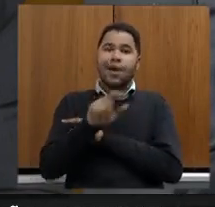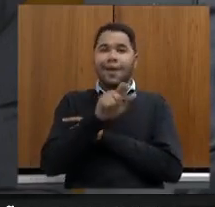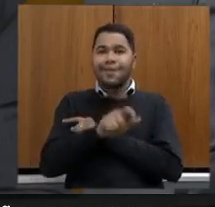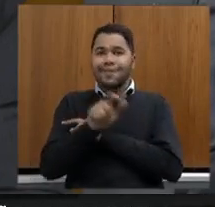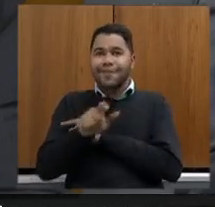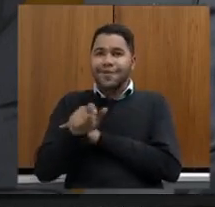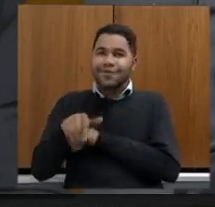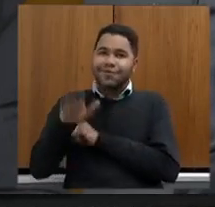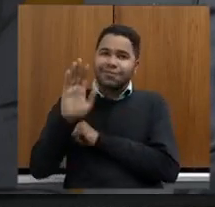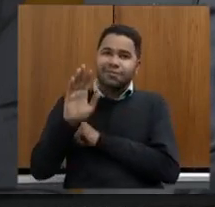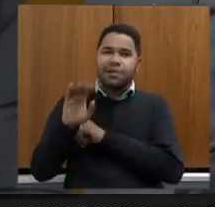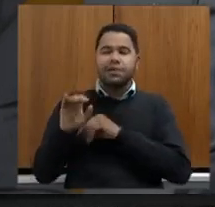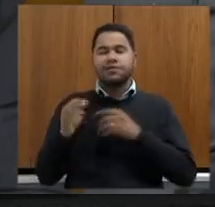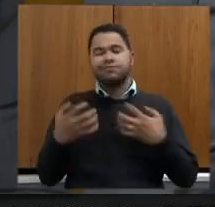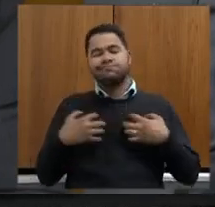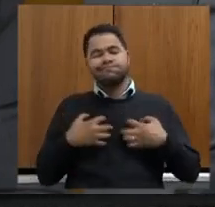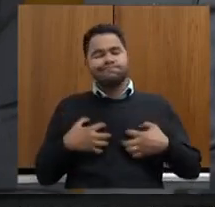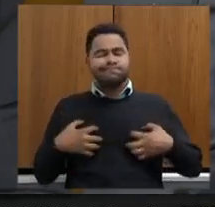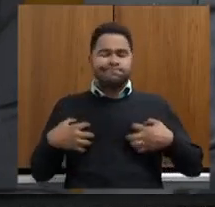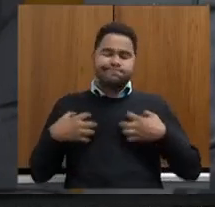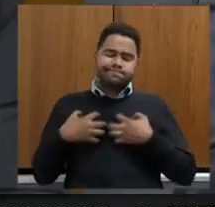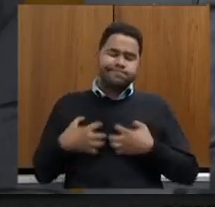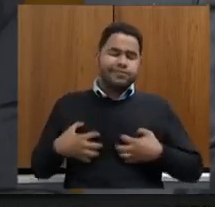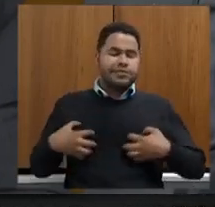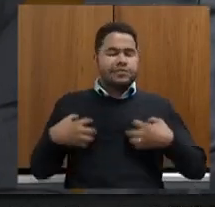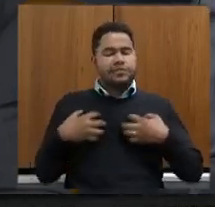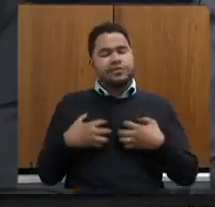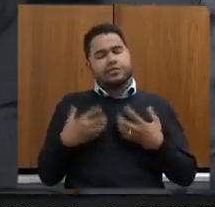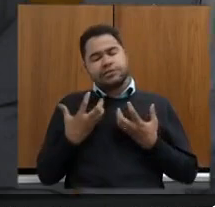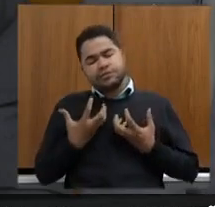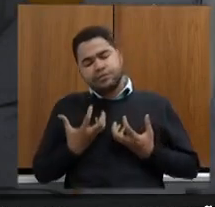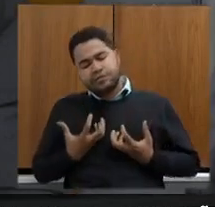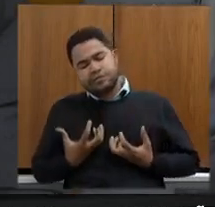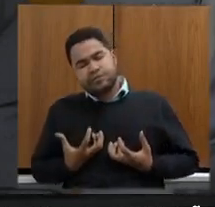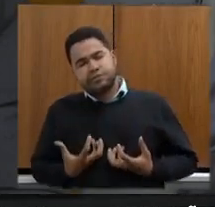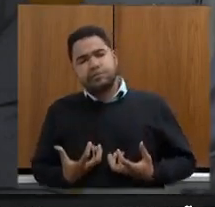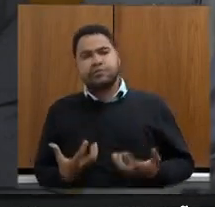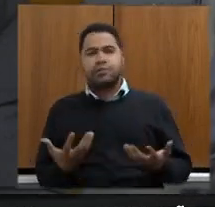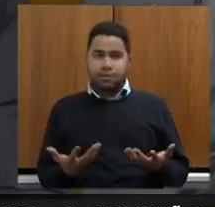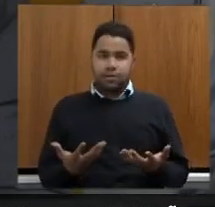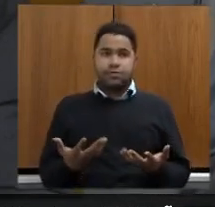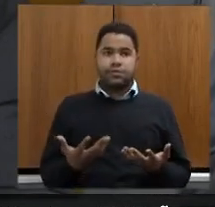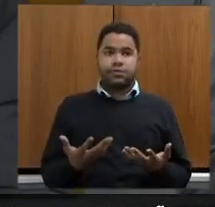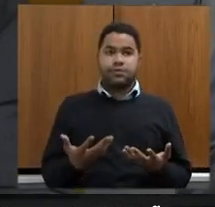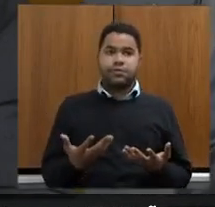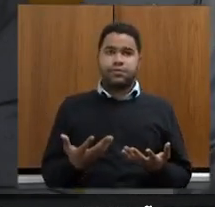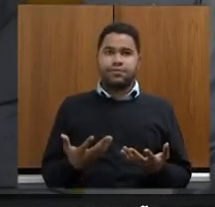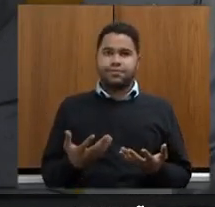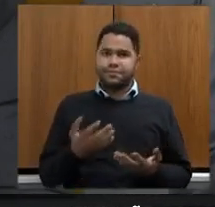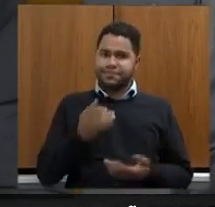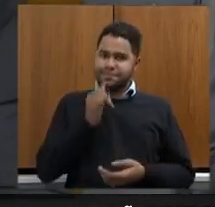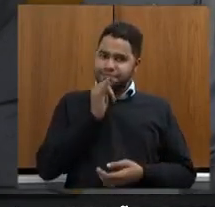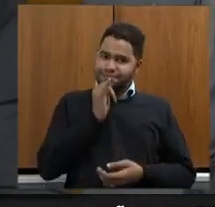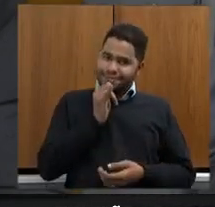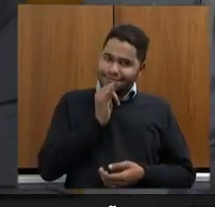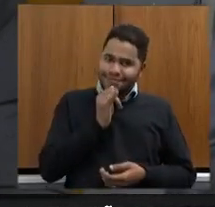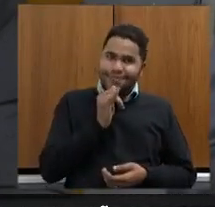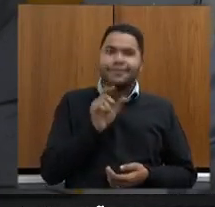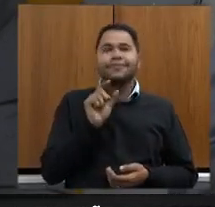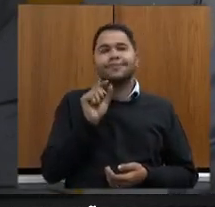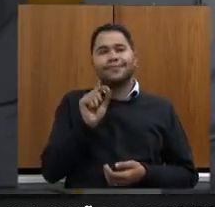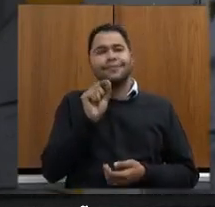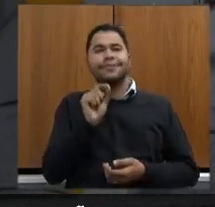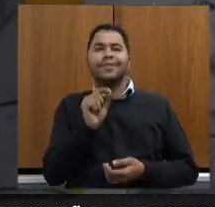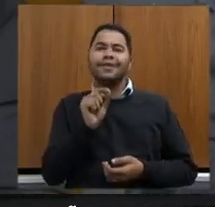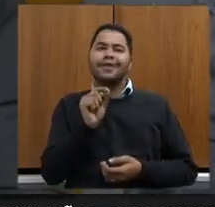as pessoas ainda mais sofridos mais angustiados né com uma um um